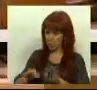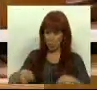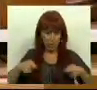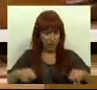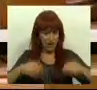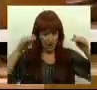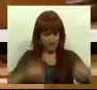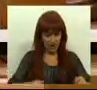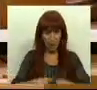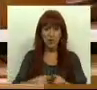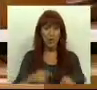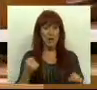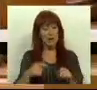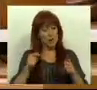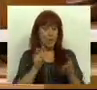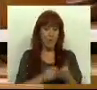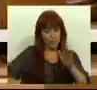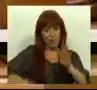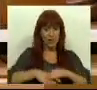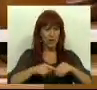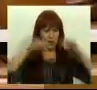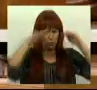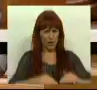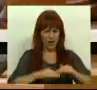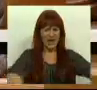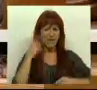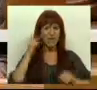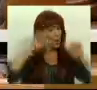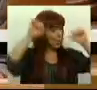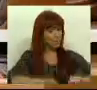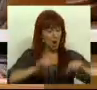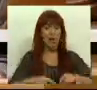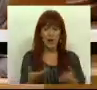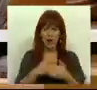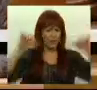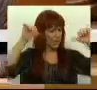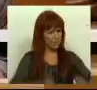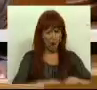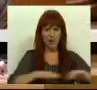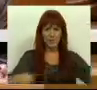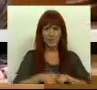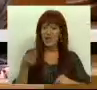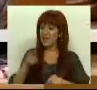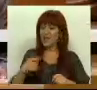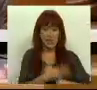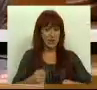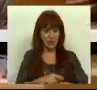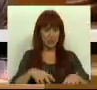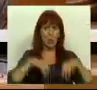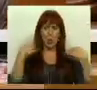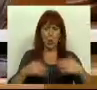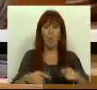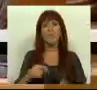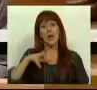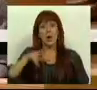gasta menos e que tem como ponto de partida pior nível de vida, pior economia e pior taxa de desemprego é um país